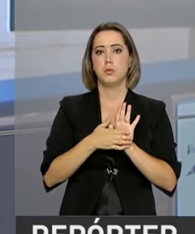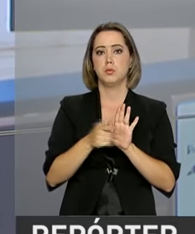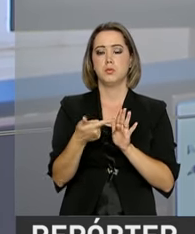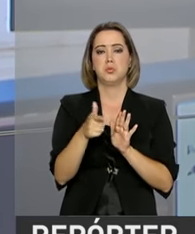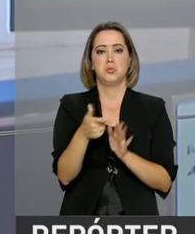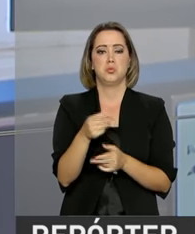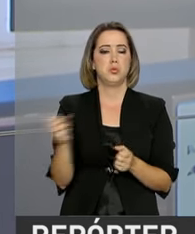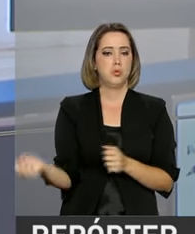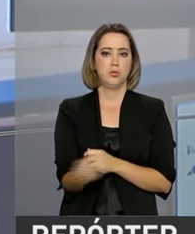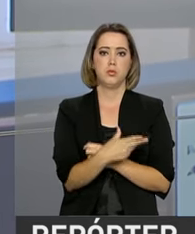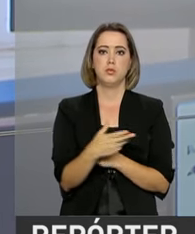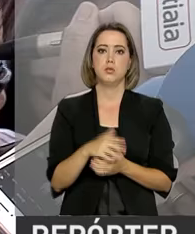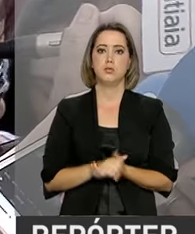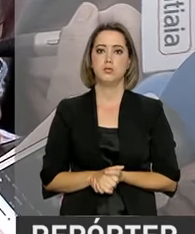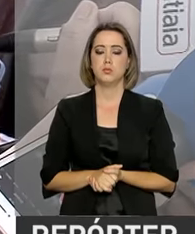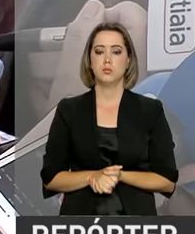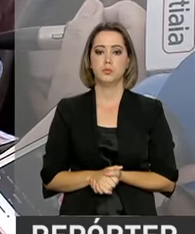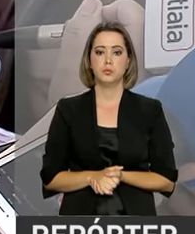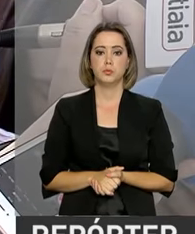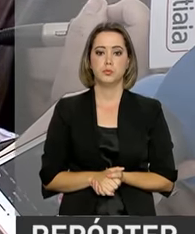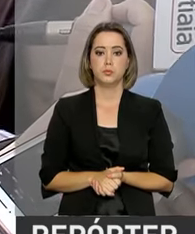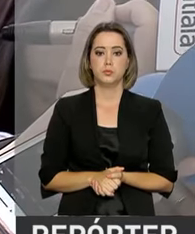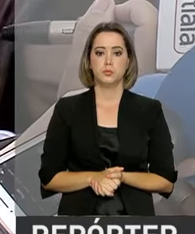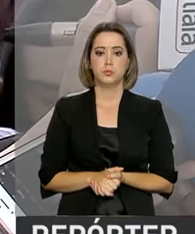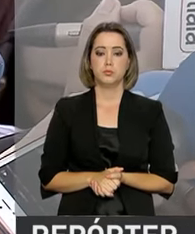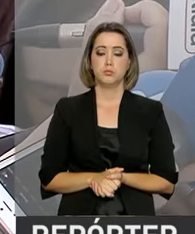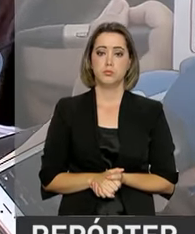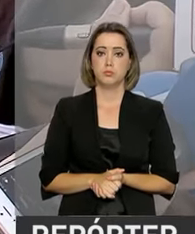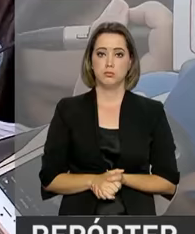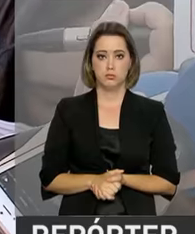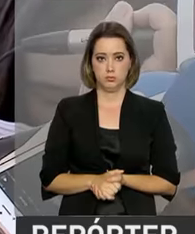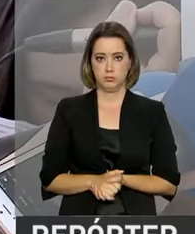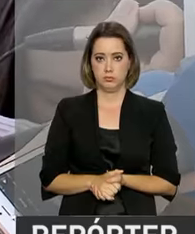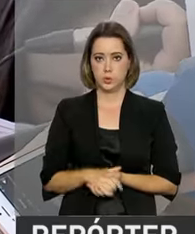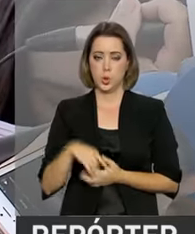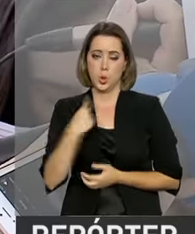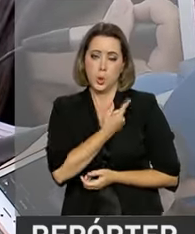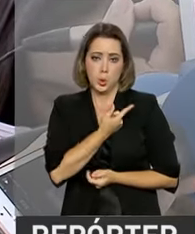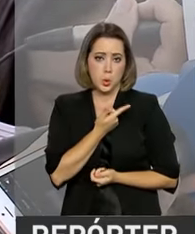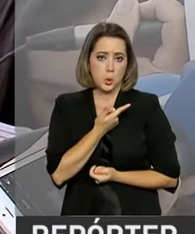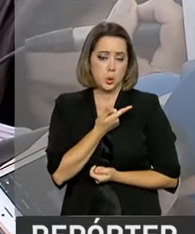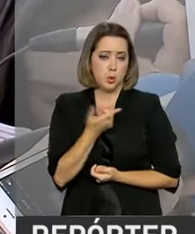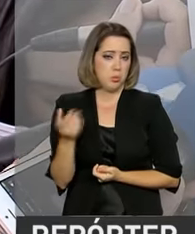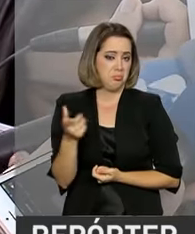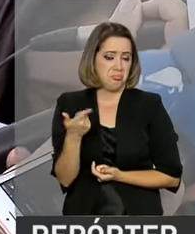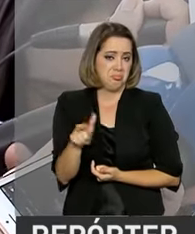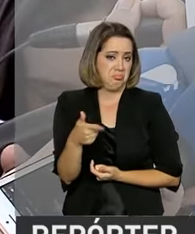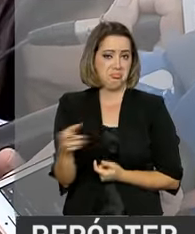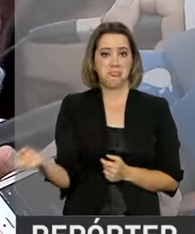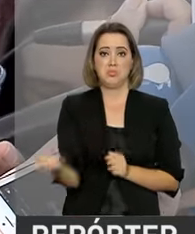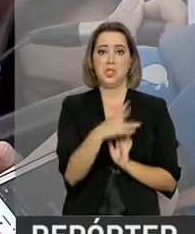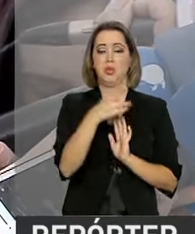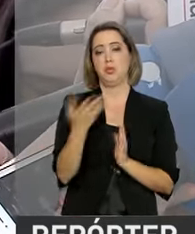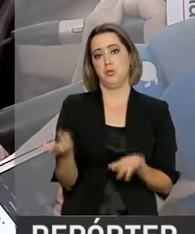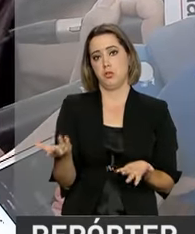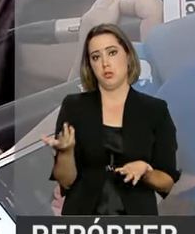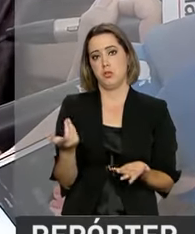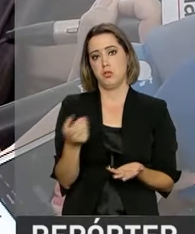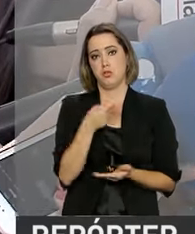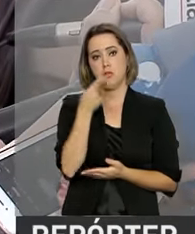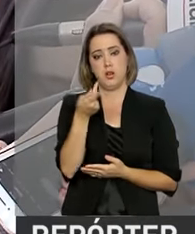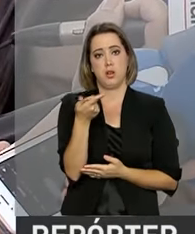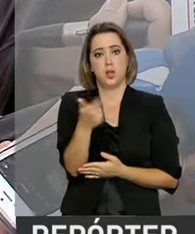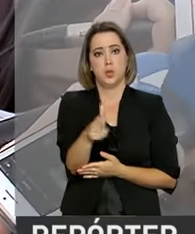não sugere novidades não estamos fazendo amente nada de novo Quando se diz que não tem